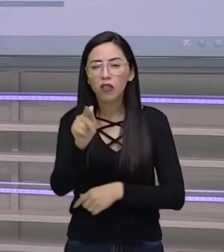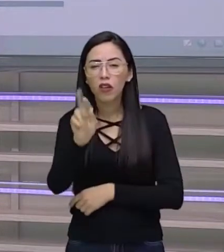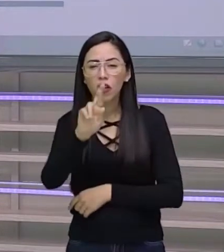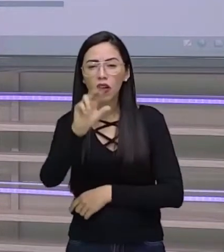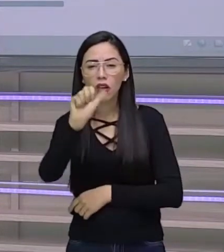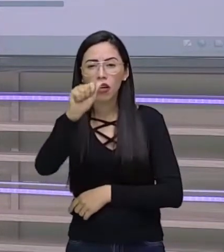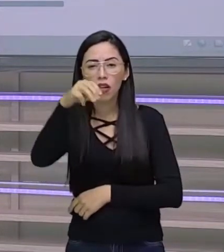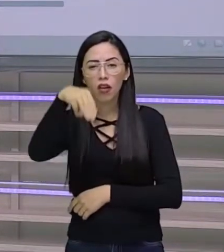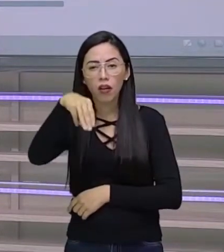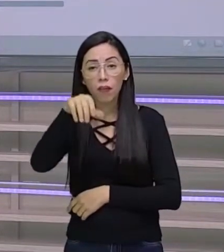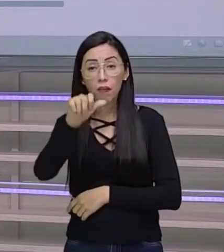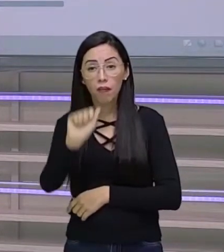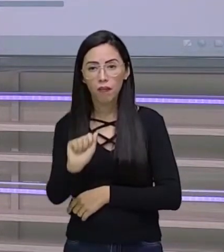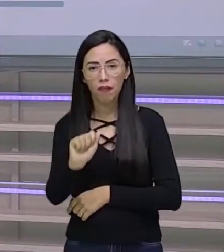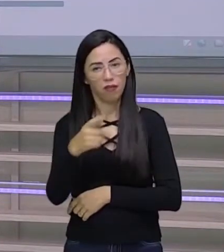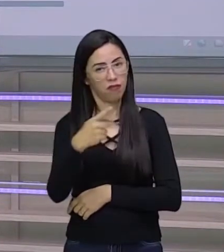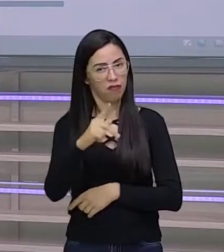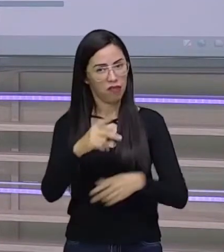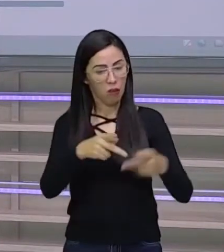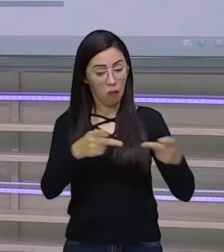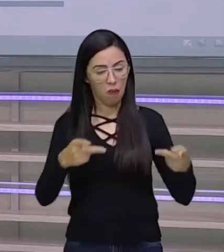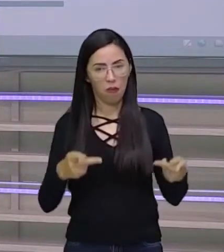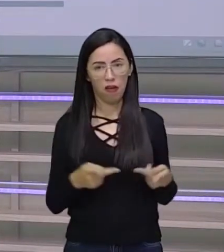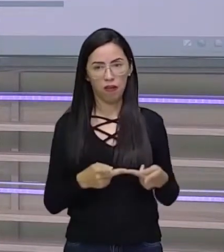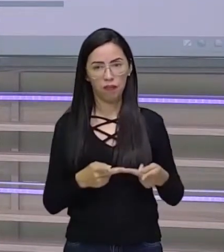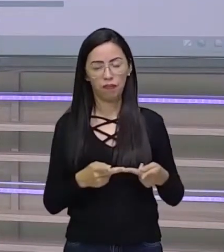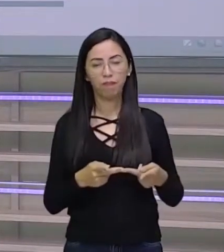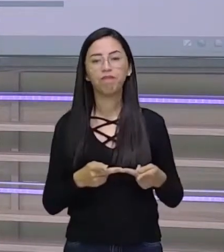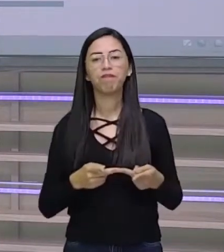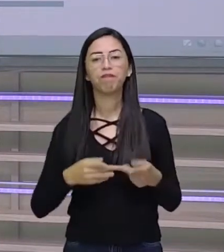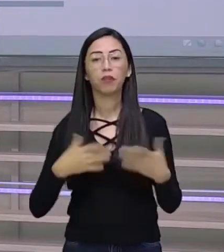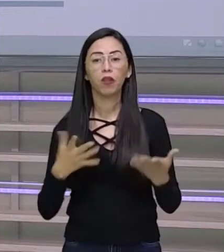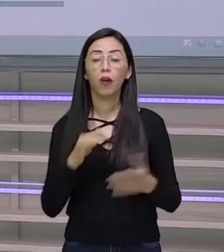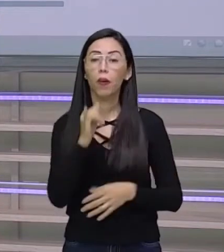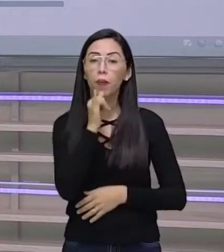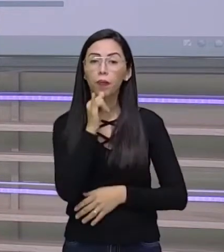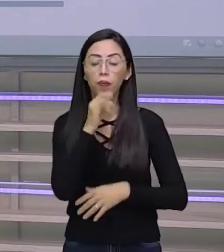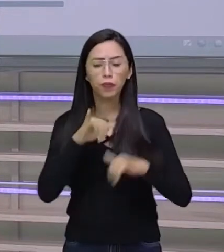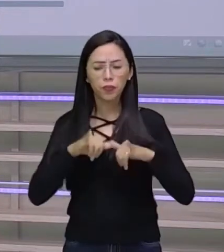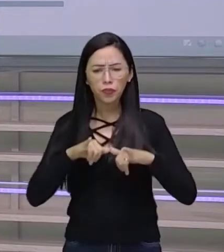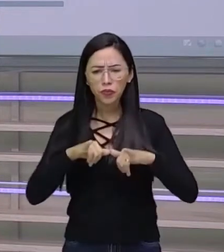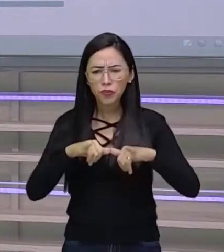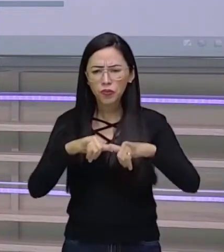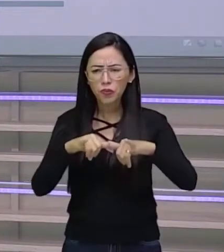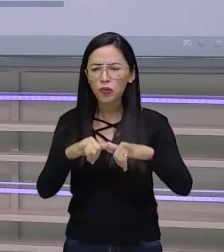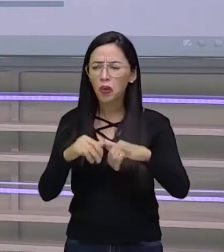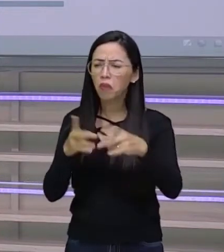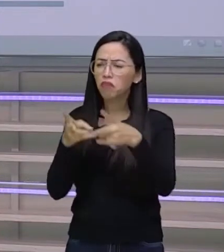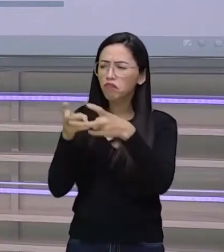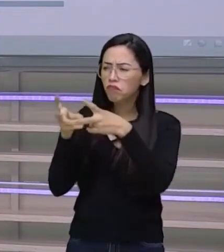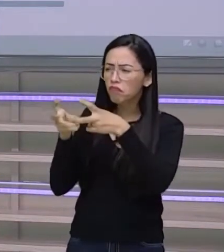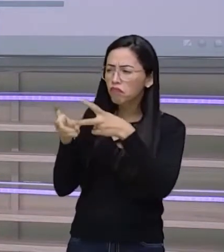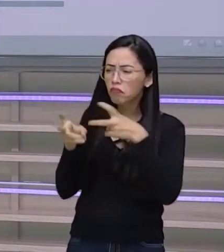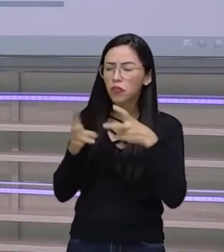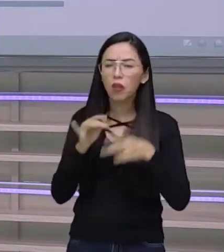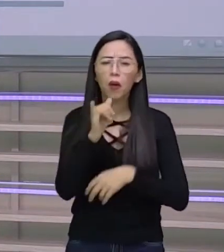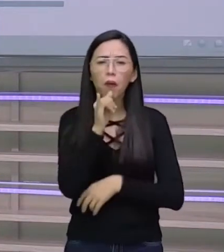você colocou no prato. O que nós, no supermercado, nós identificamos? O que nós podemos